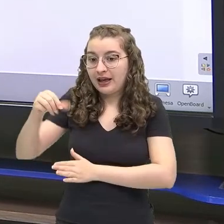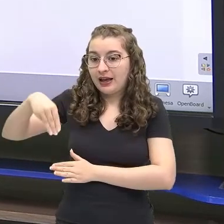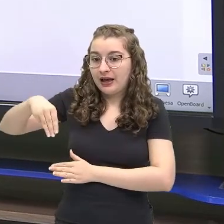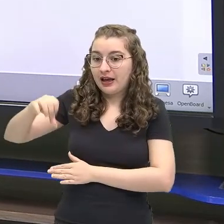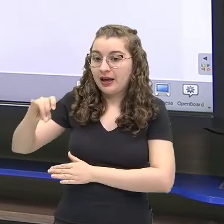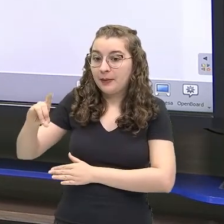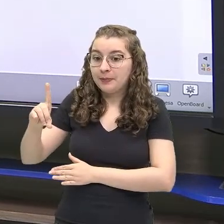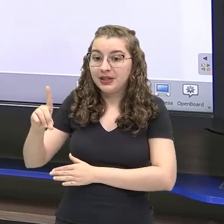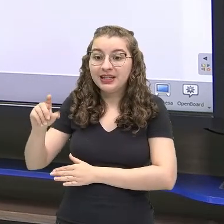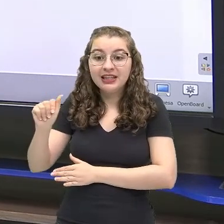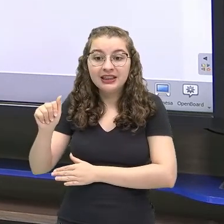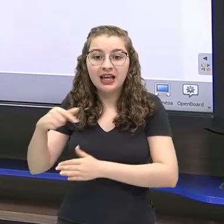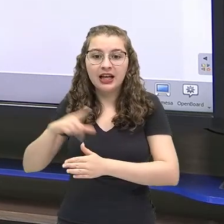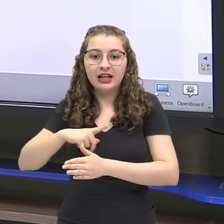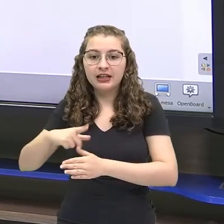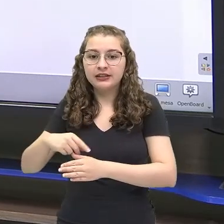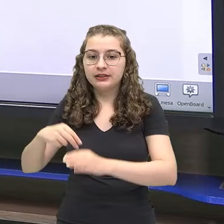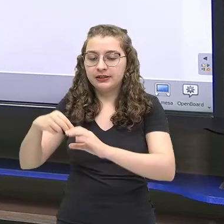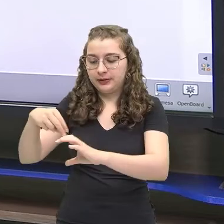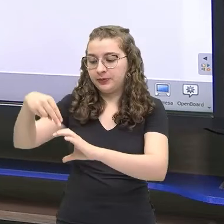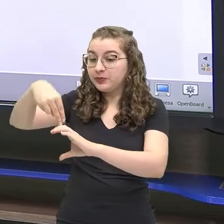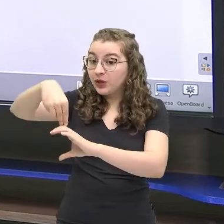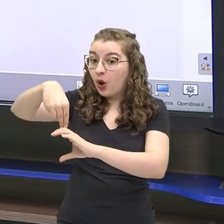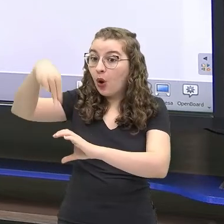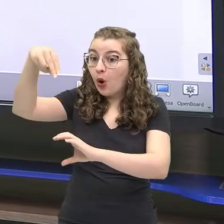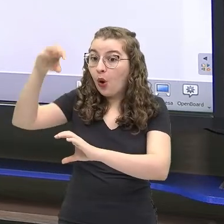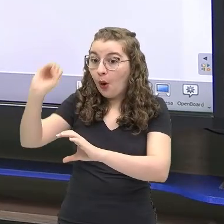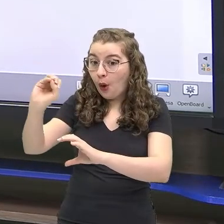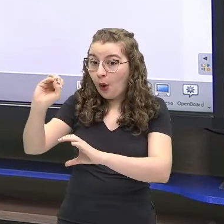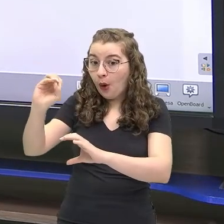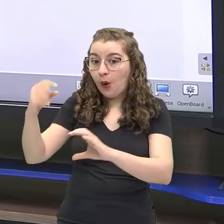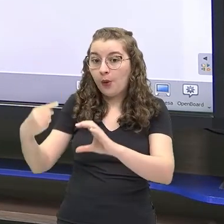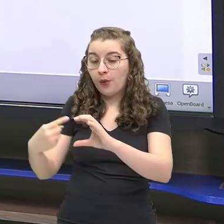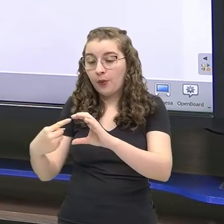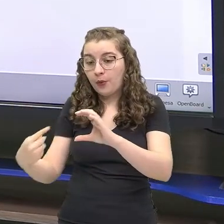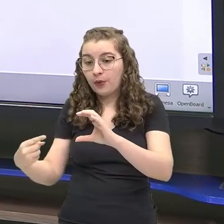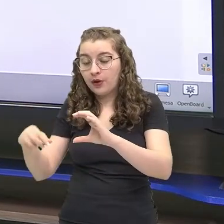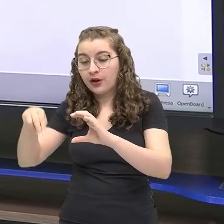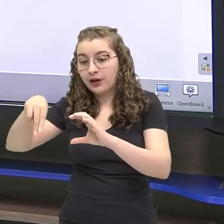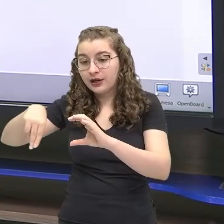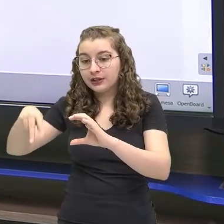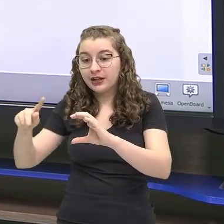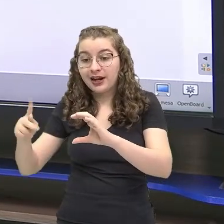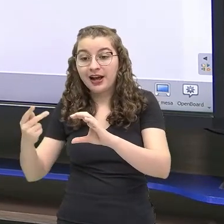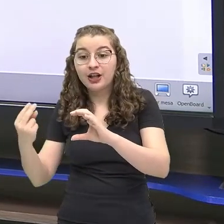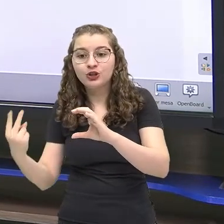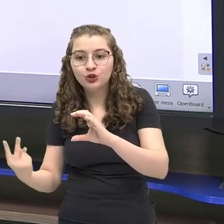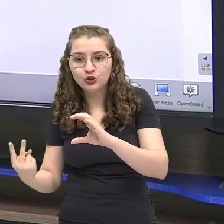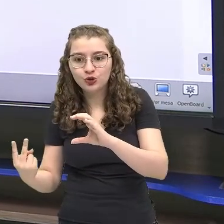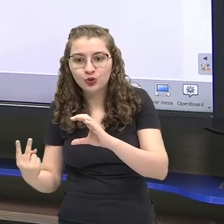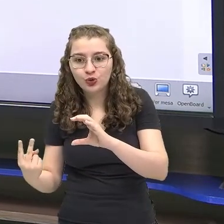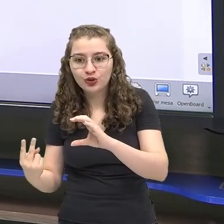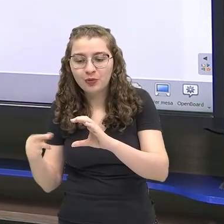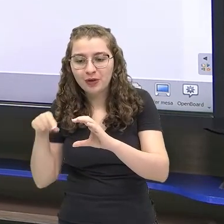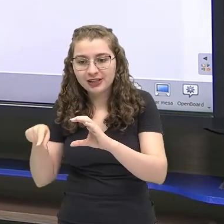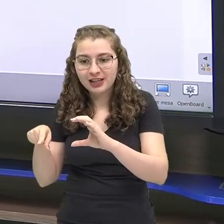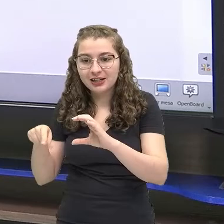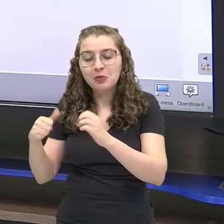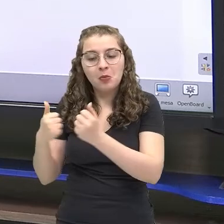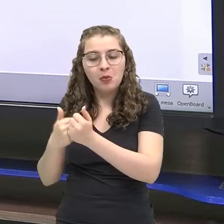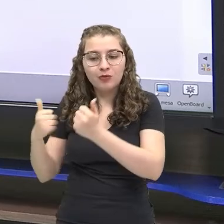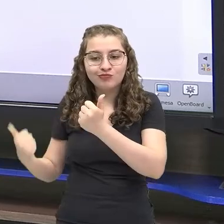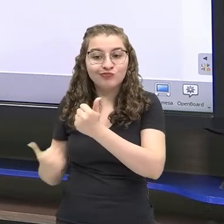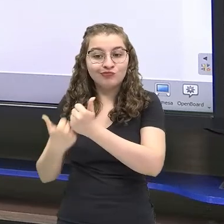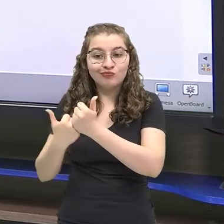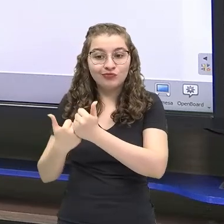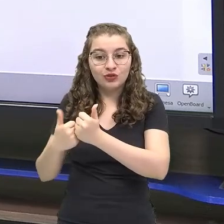a carbonila, que é o oxigênio ao carbono, e o NH2. Só que nesse NH2 ele pode ser